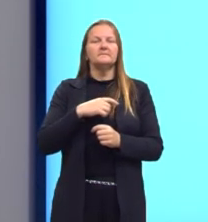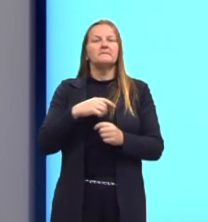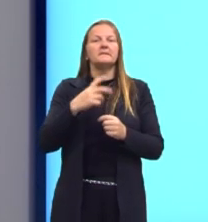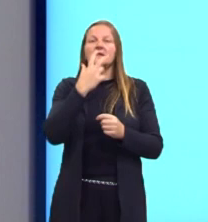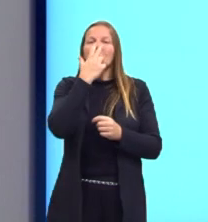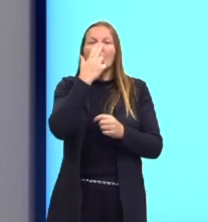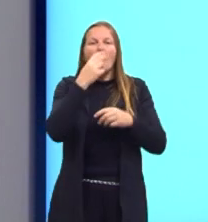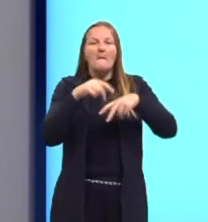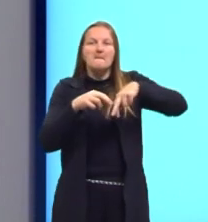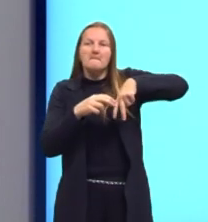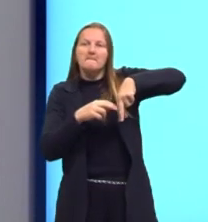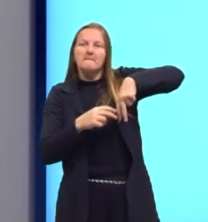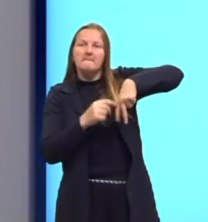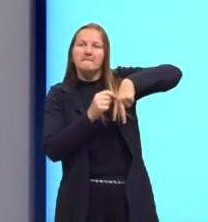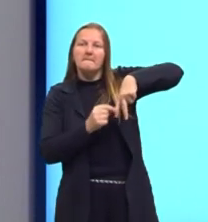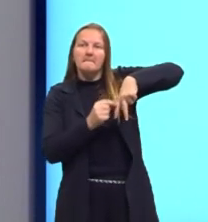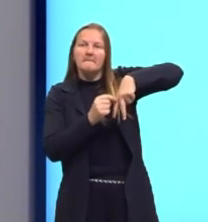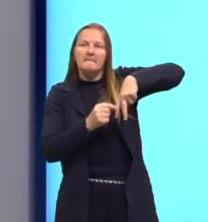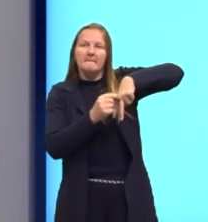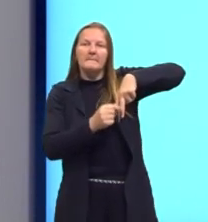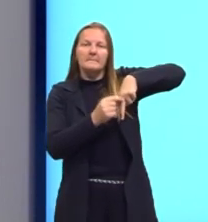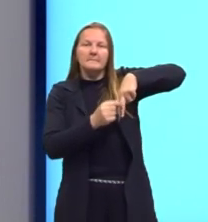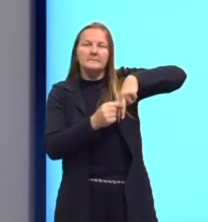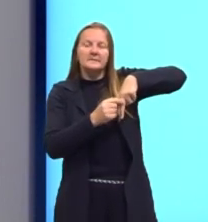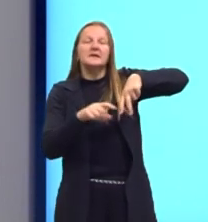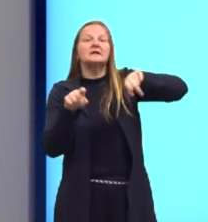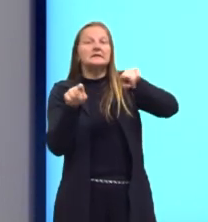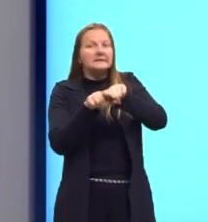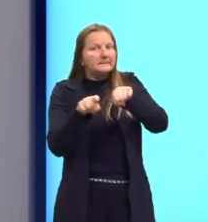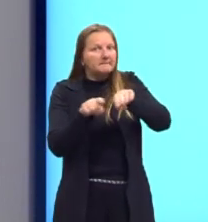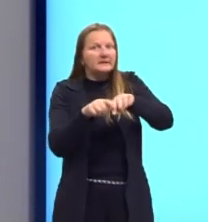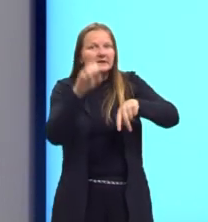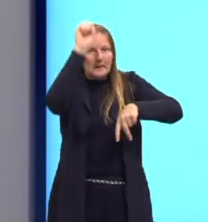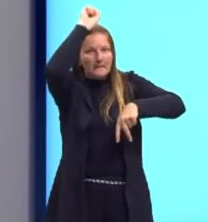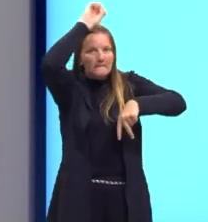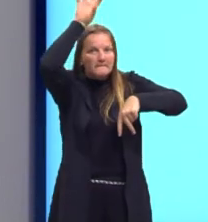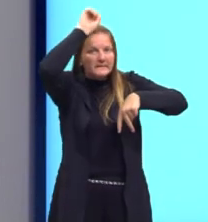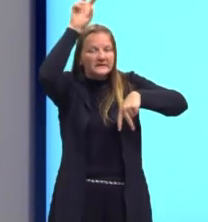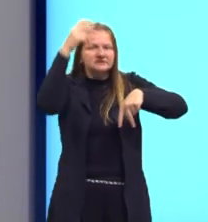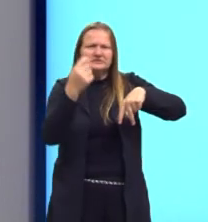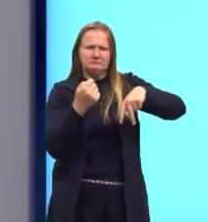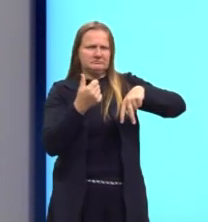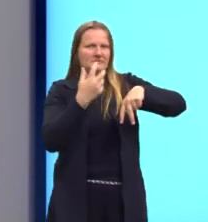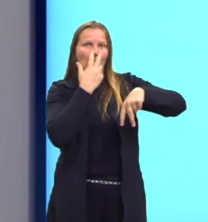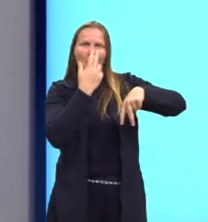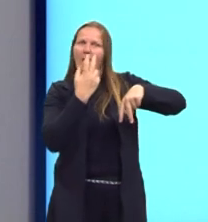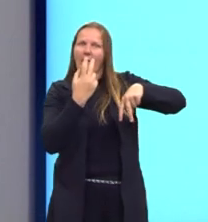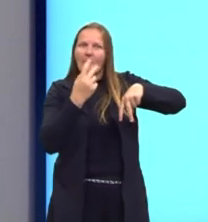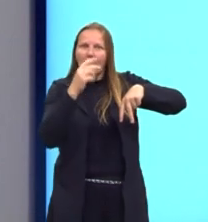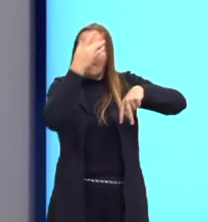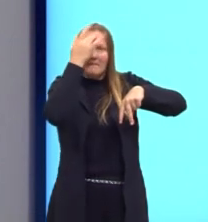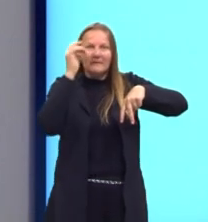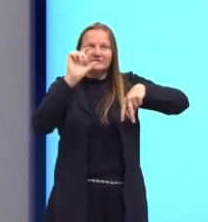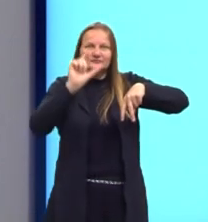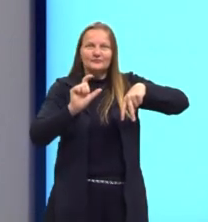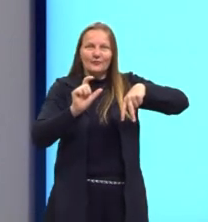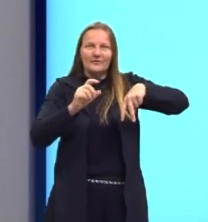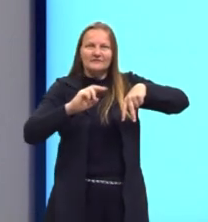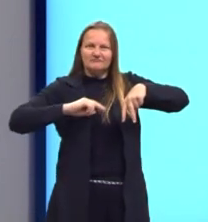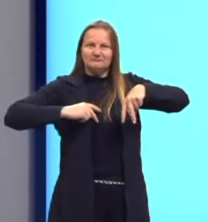fêmur e o esqui a baleia possui então fêmur Olha que legal modificado claro né